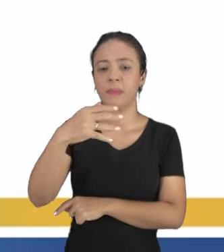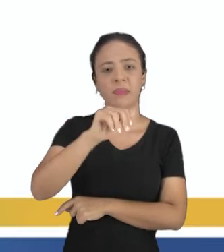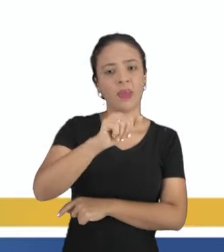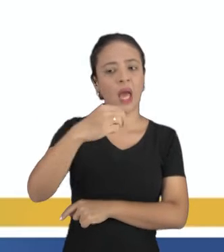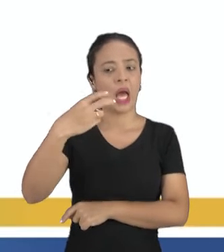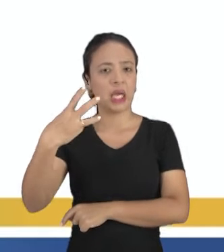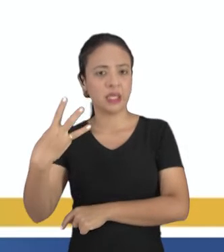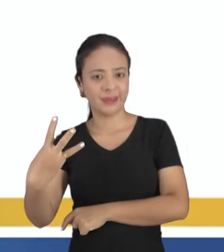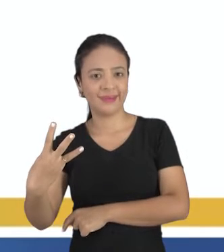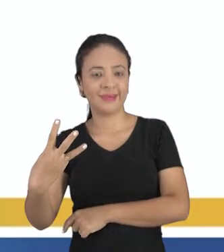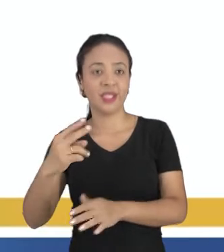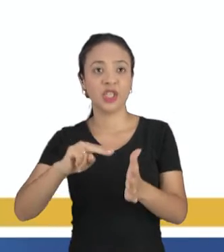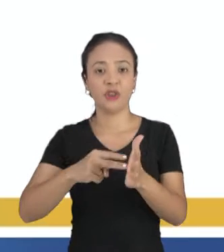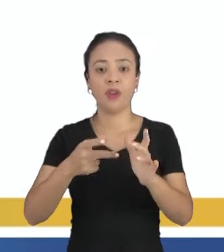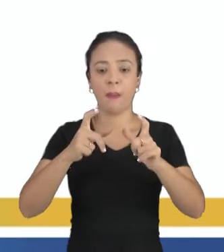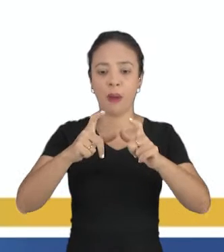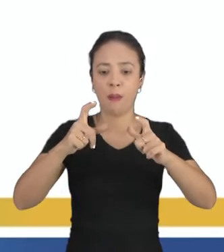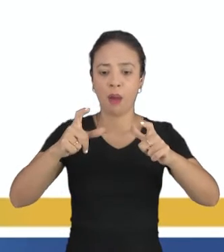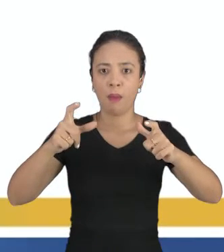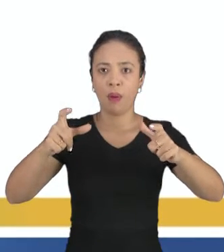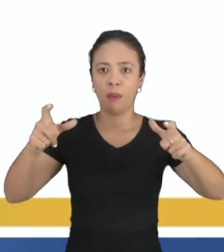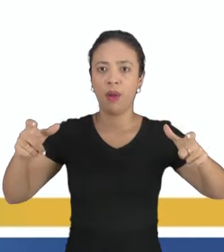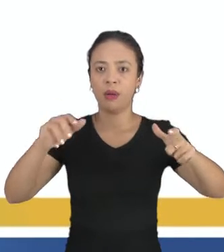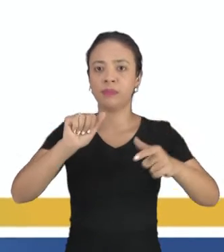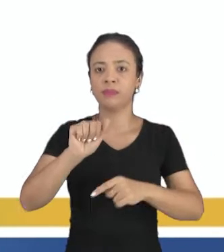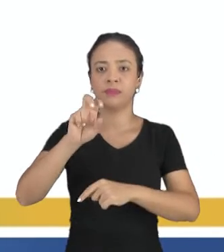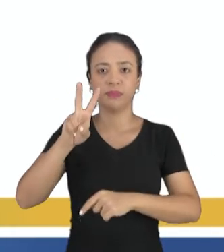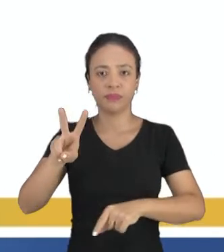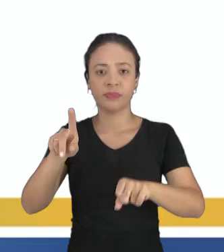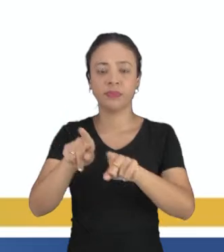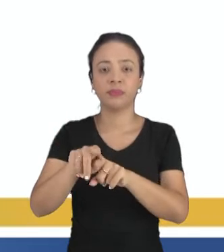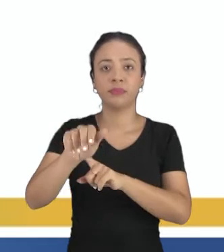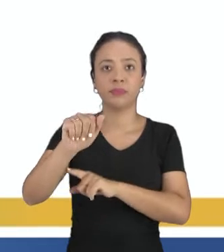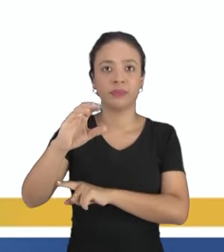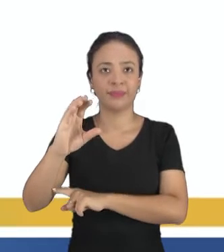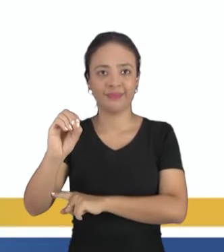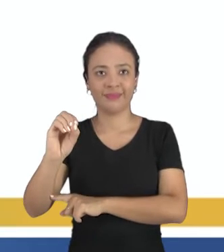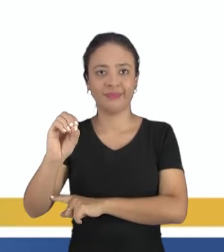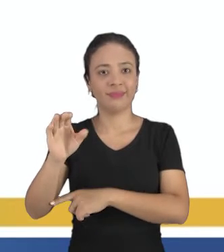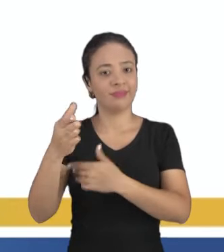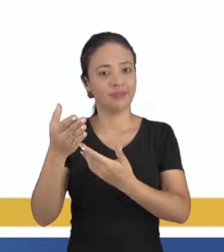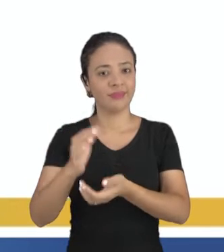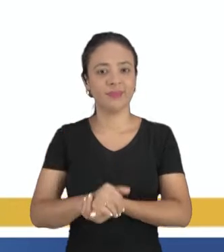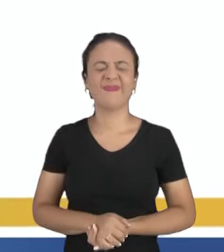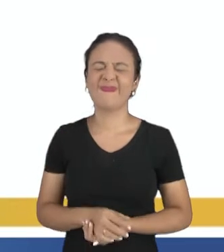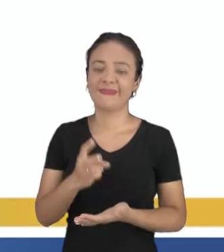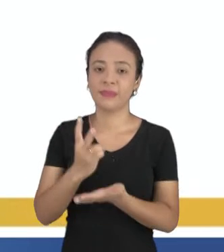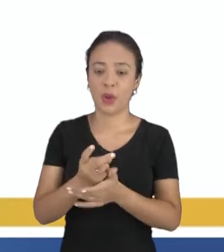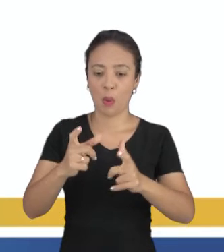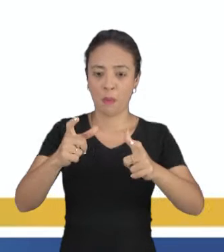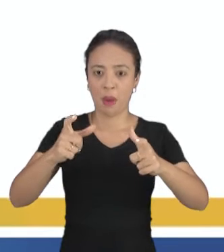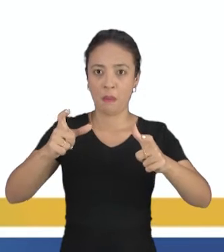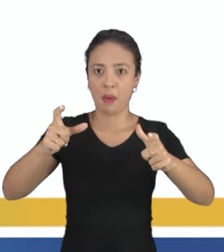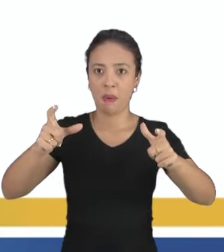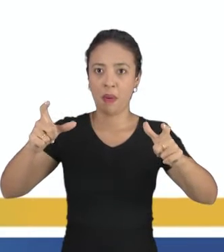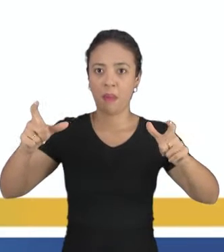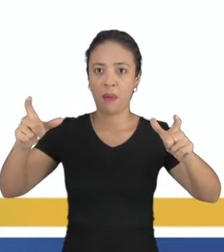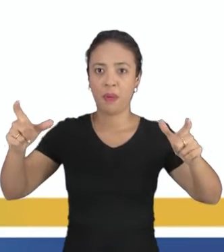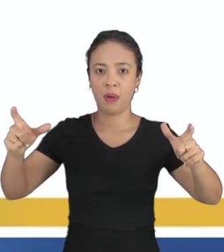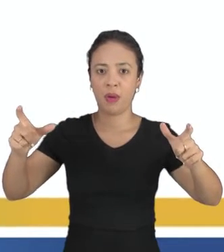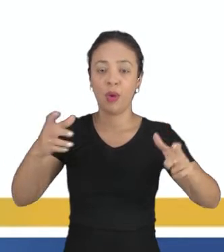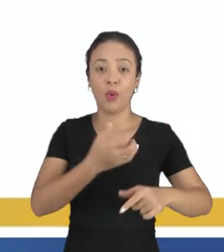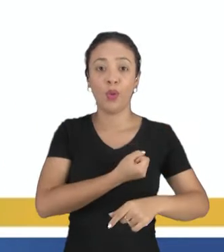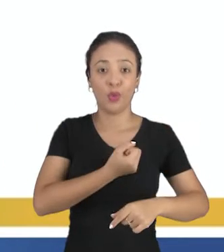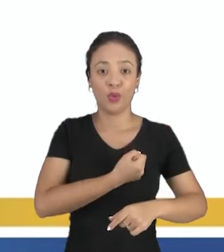A3, cada vez ela vai ficando maior. O A2 e o A0. Então, elas sempre vão crescendo. O número das folhas